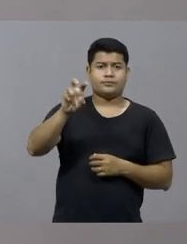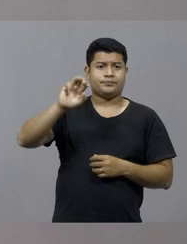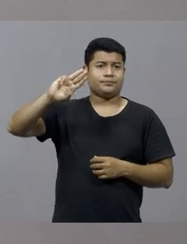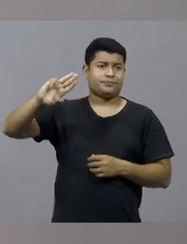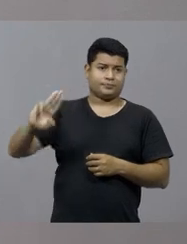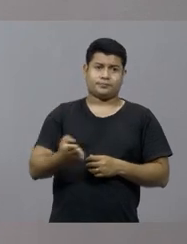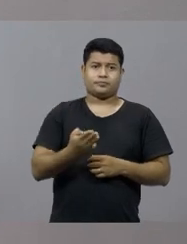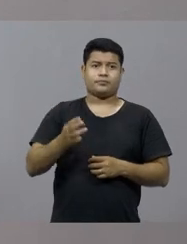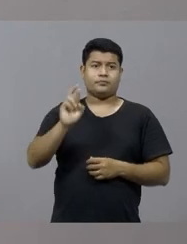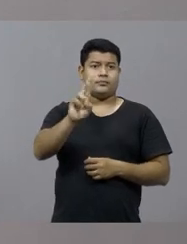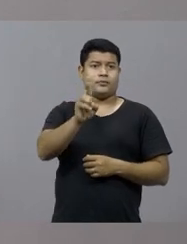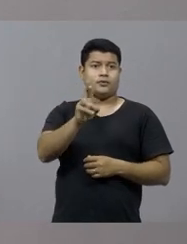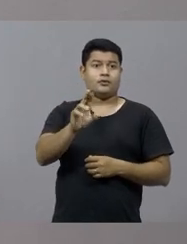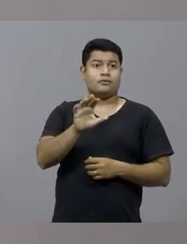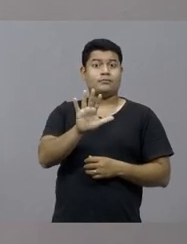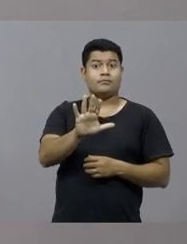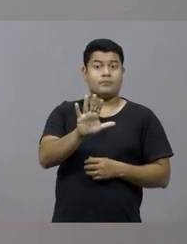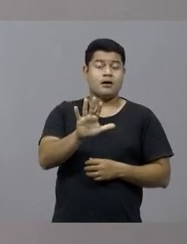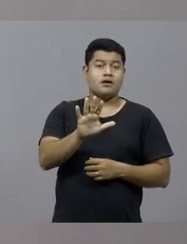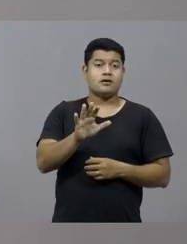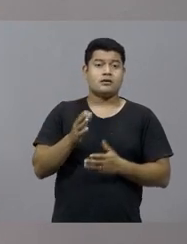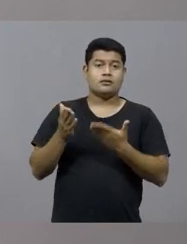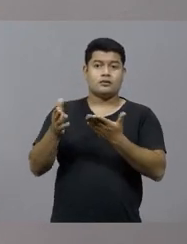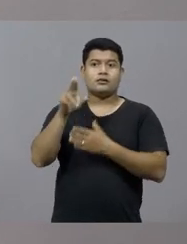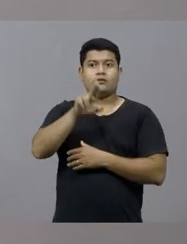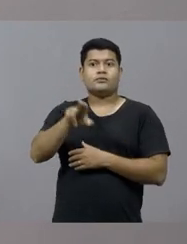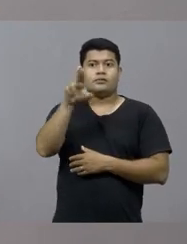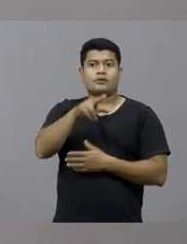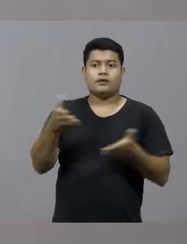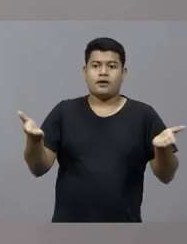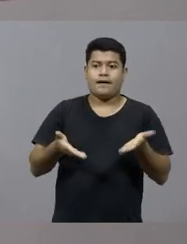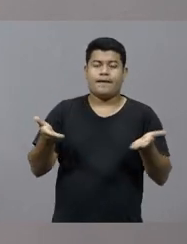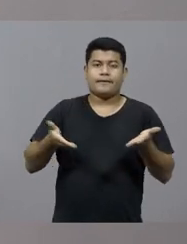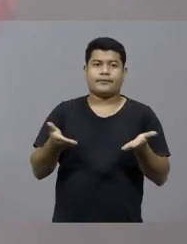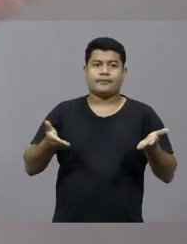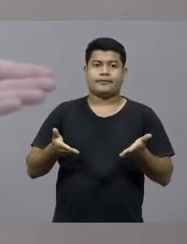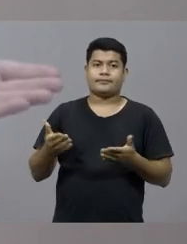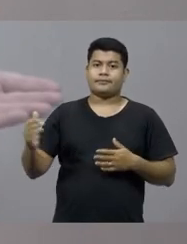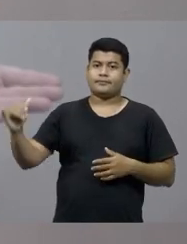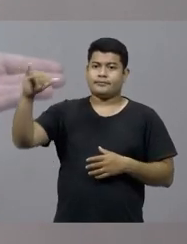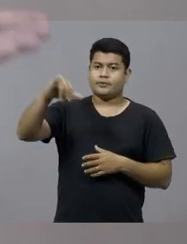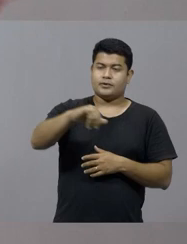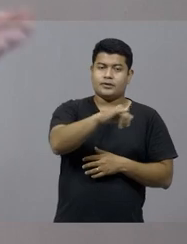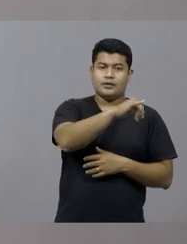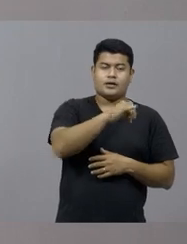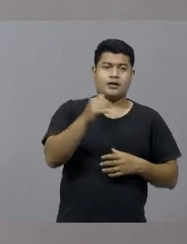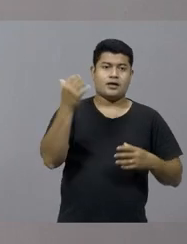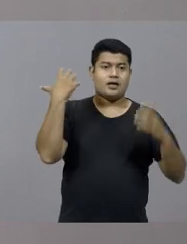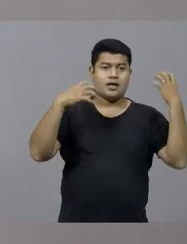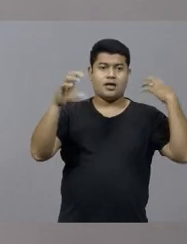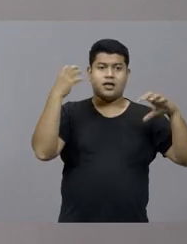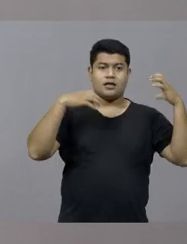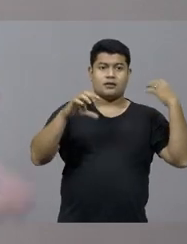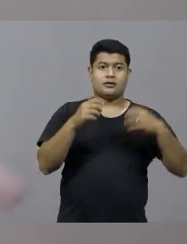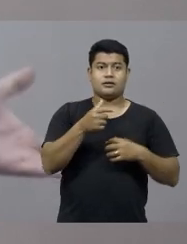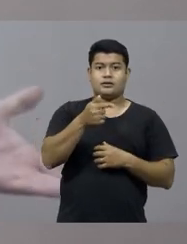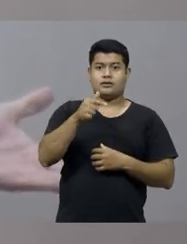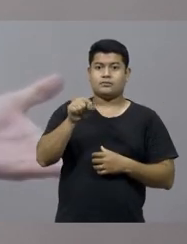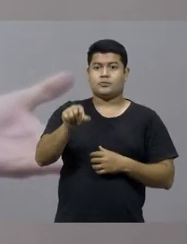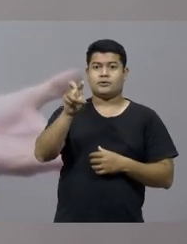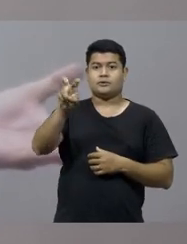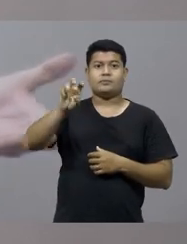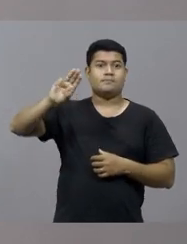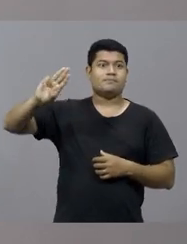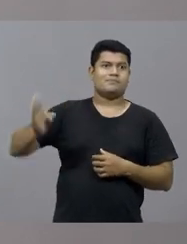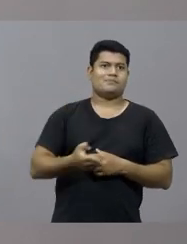reais. Entretanto, está usando agora uma aeronave ambulância que custa 7,5 milhões de